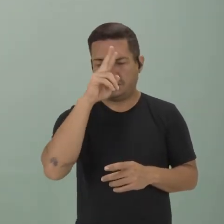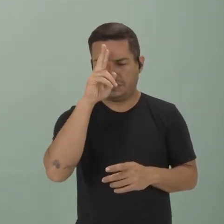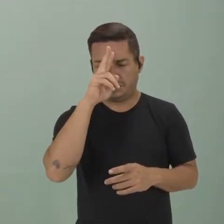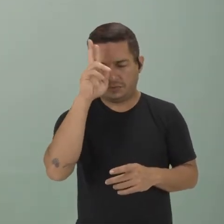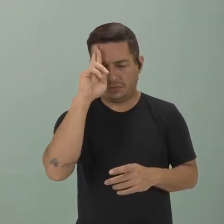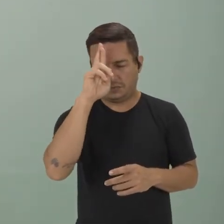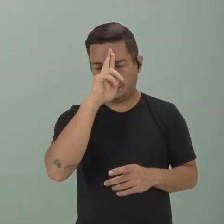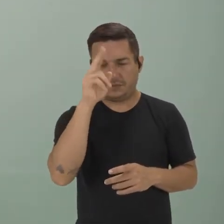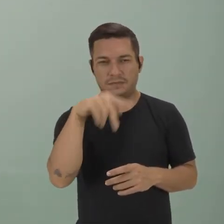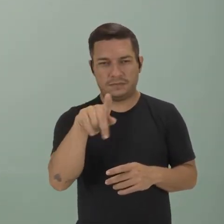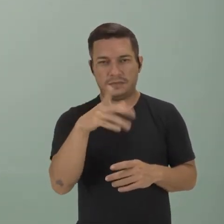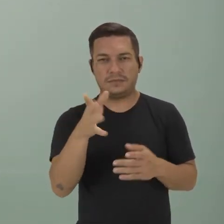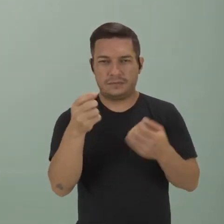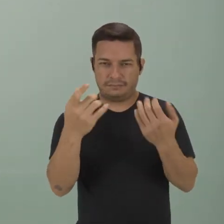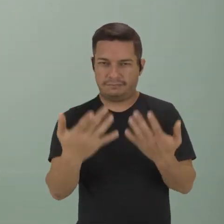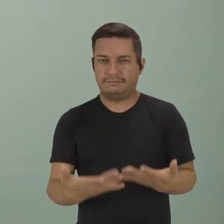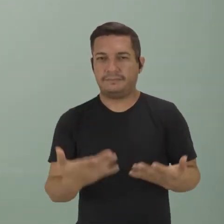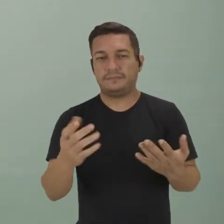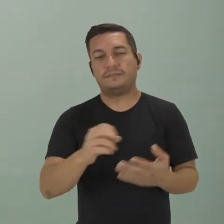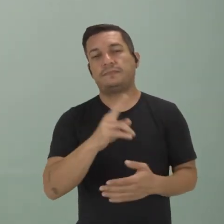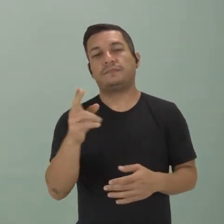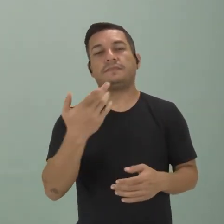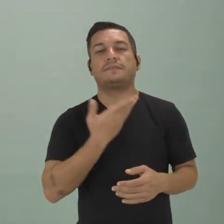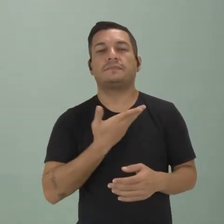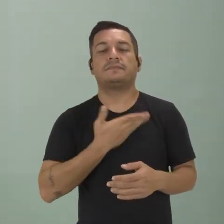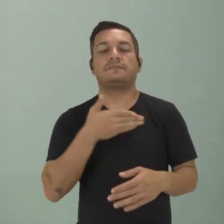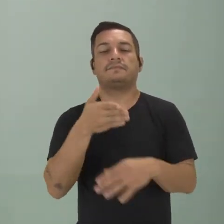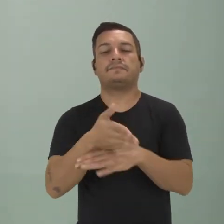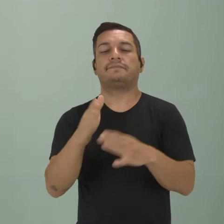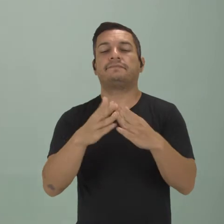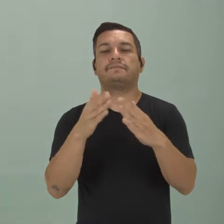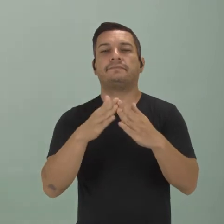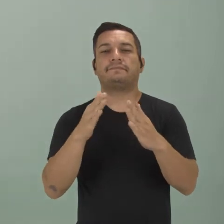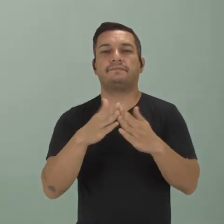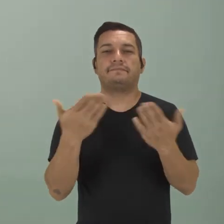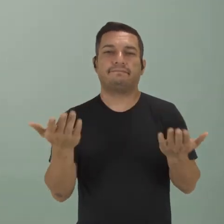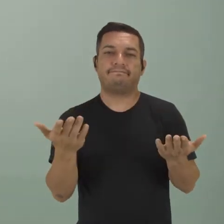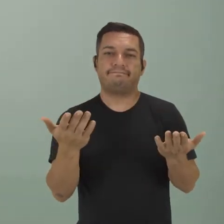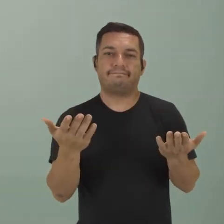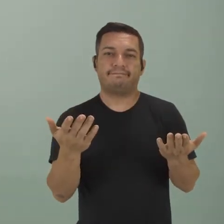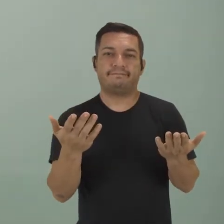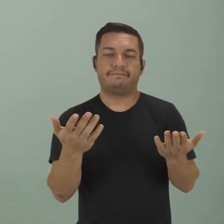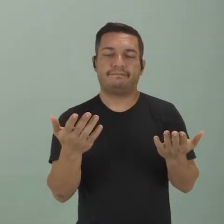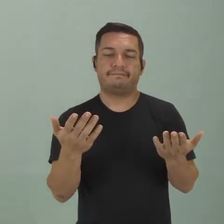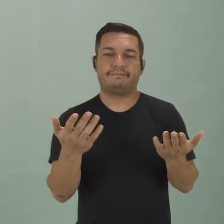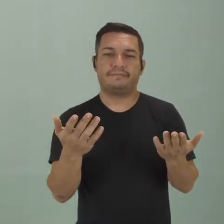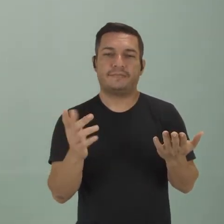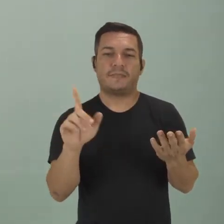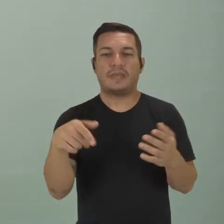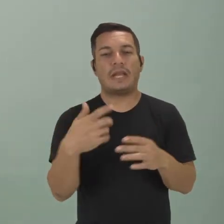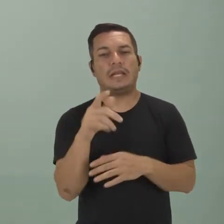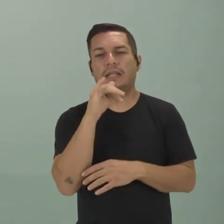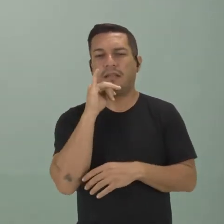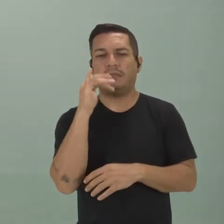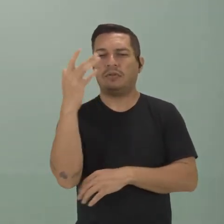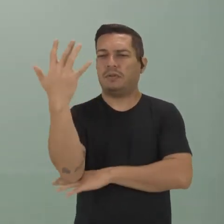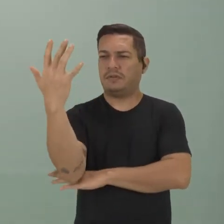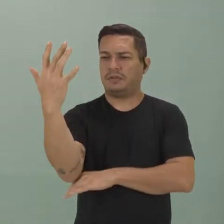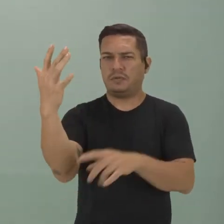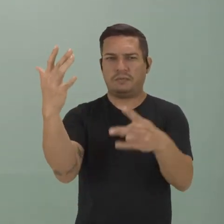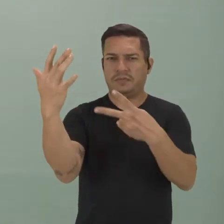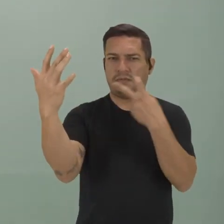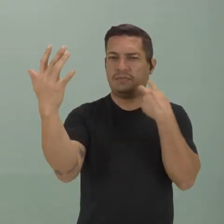você já deve ter comentado isso, né? Ou seu amiguinho foi lá na sua casa e aí no outro dia a planta da sua